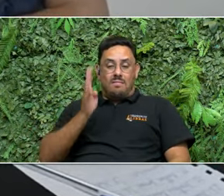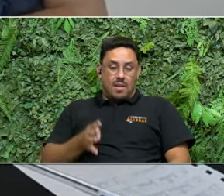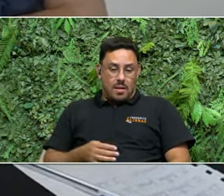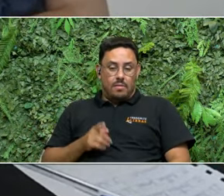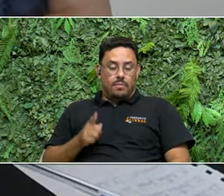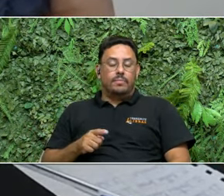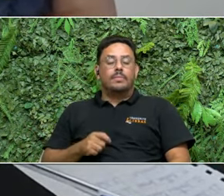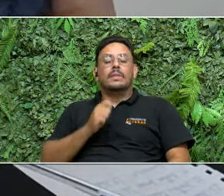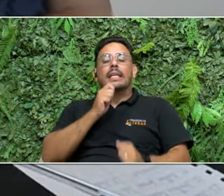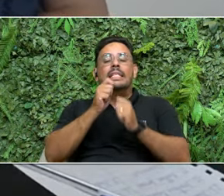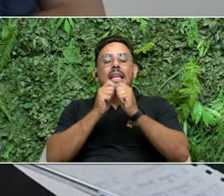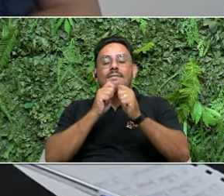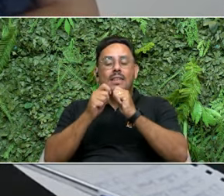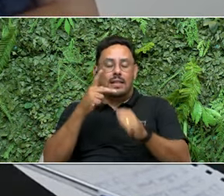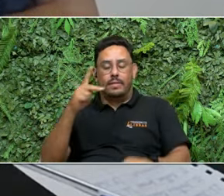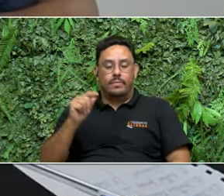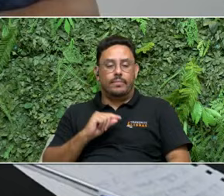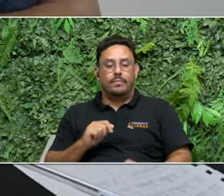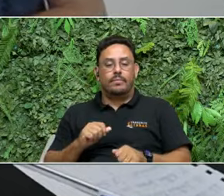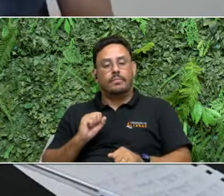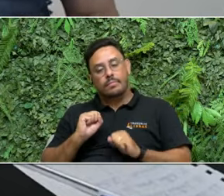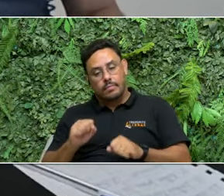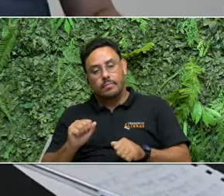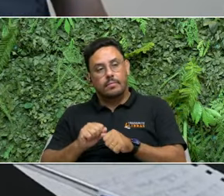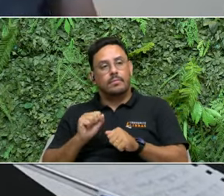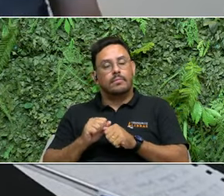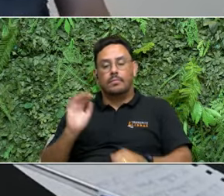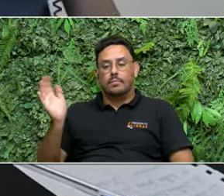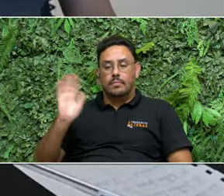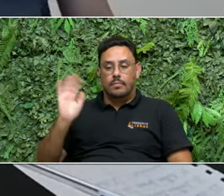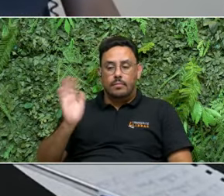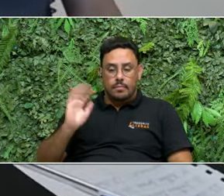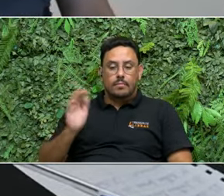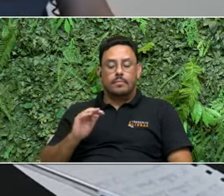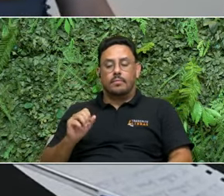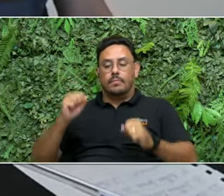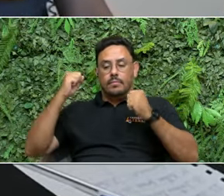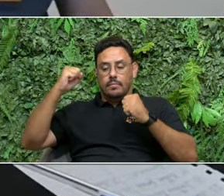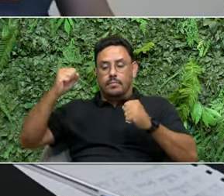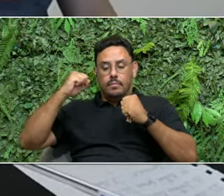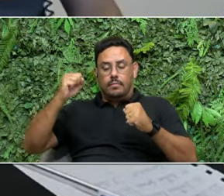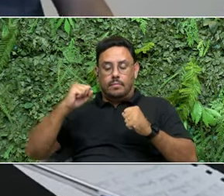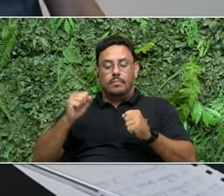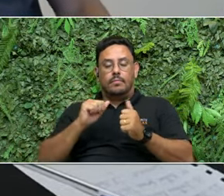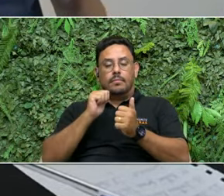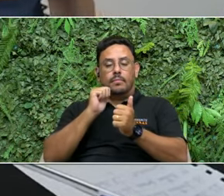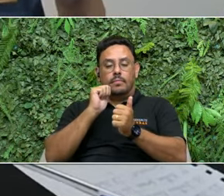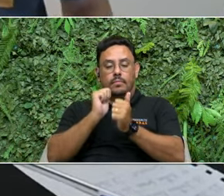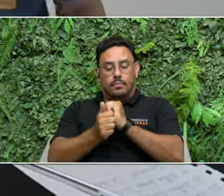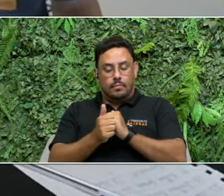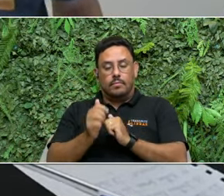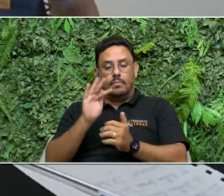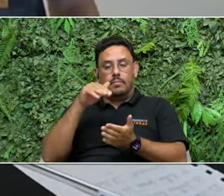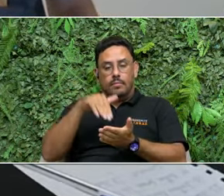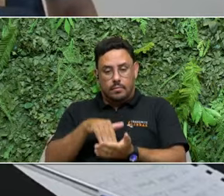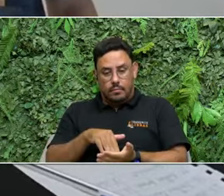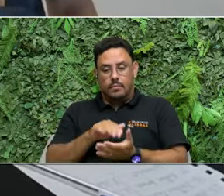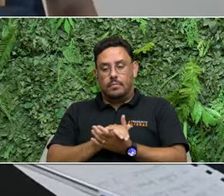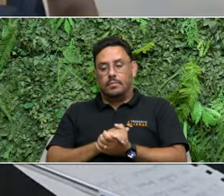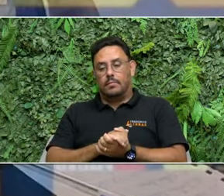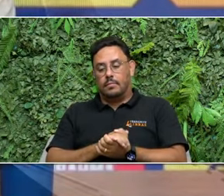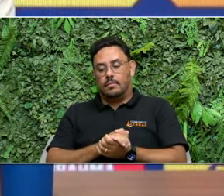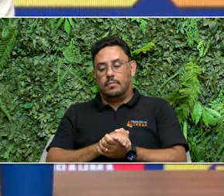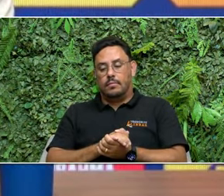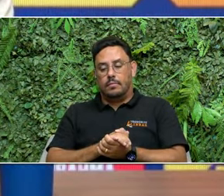coletiva dele ao que parece deve né se despedir do torcedor do Cruzeiro no jogo de volta da final do campeonato